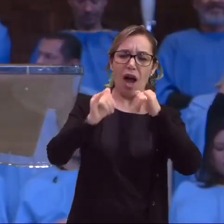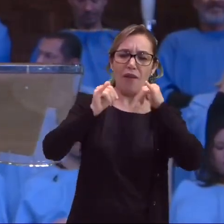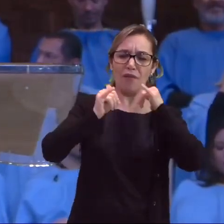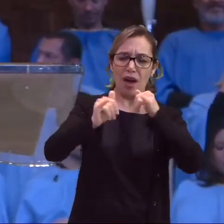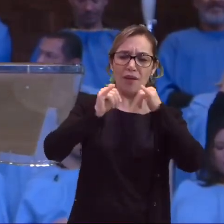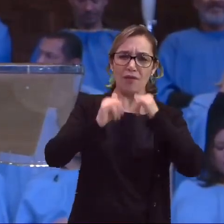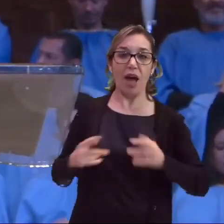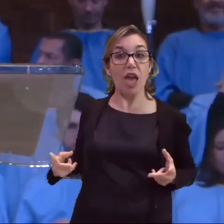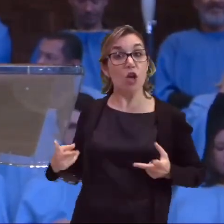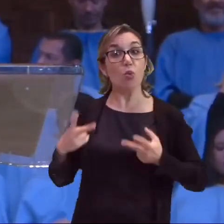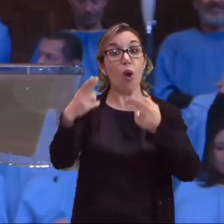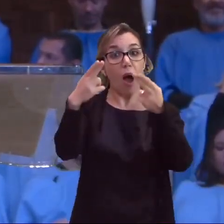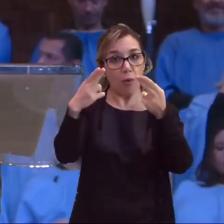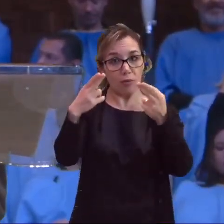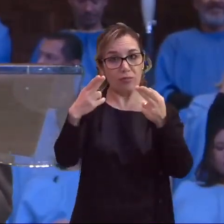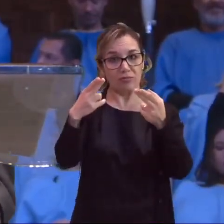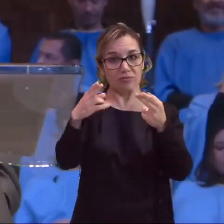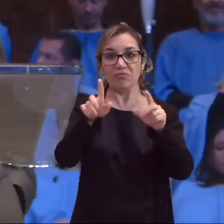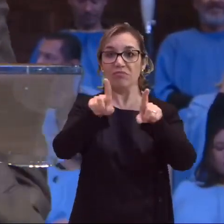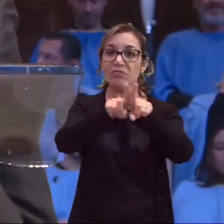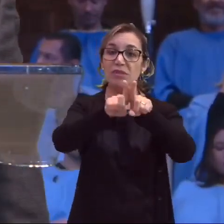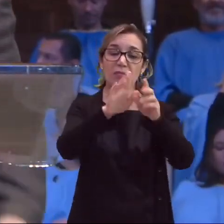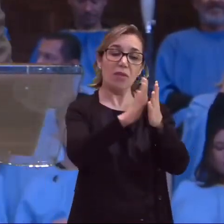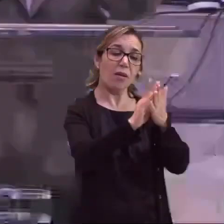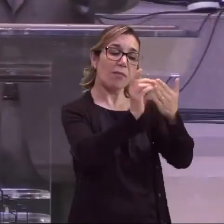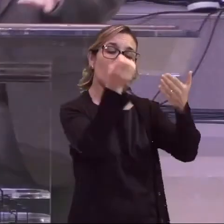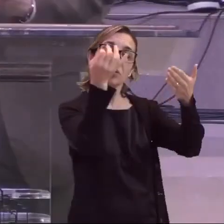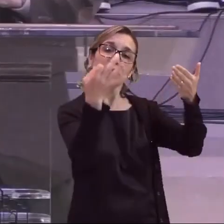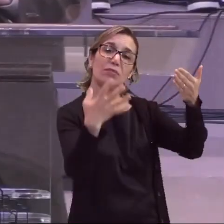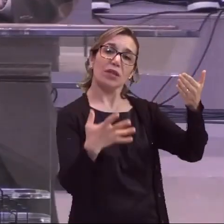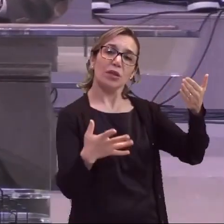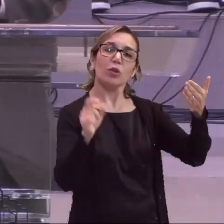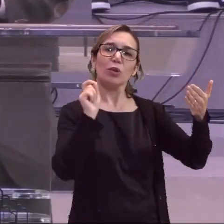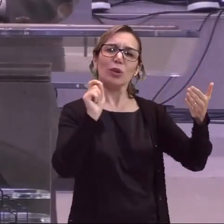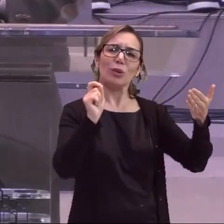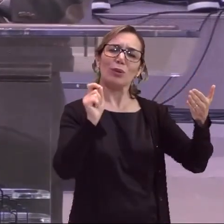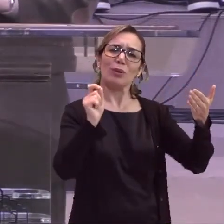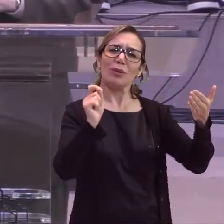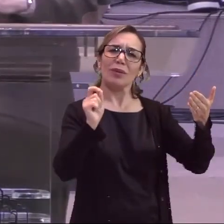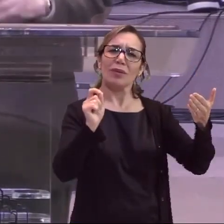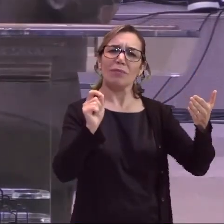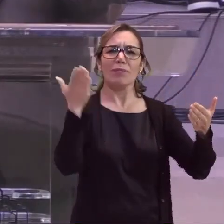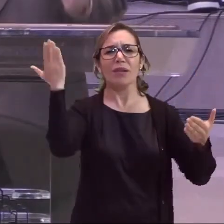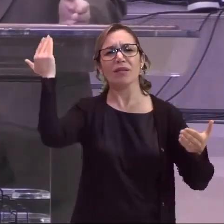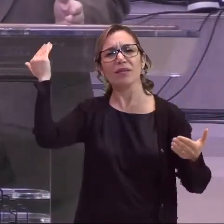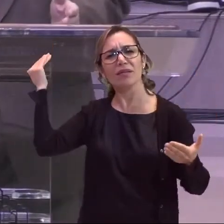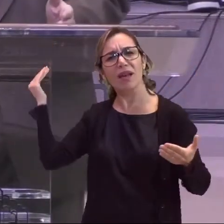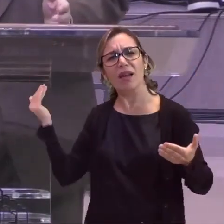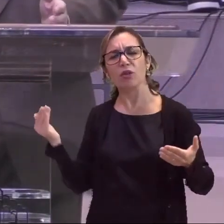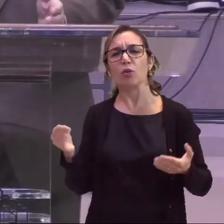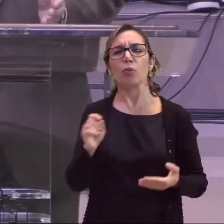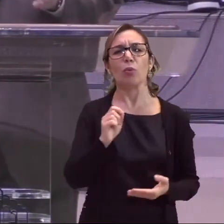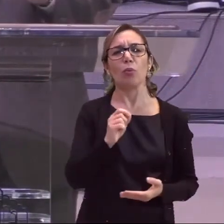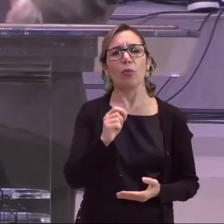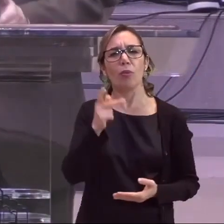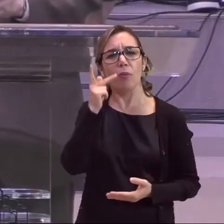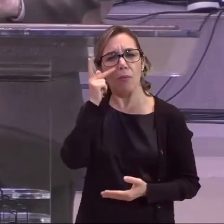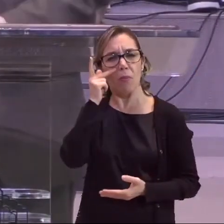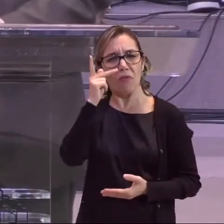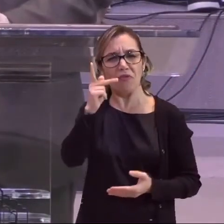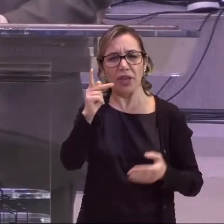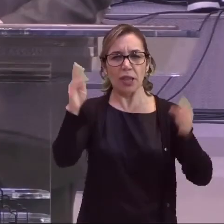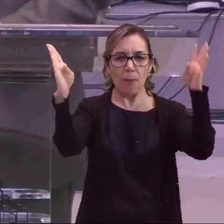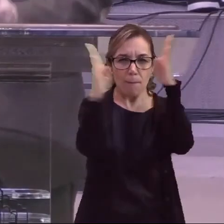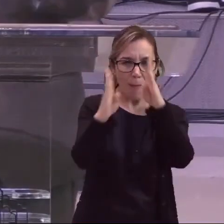primeira reis de o verso 26 vai dizer assim os profetas de Baal pegaram o touro que havia sido